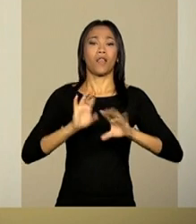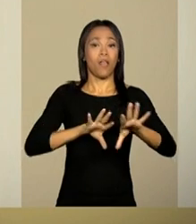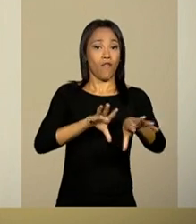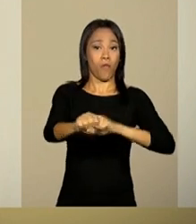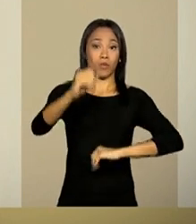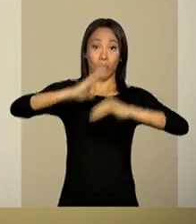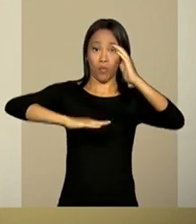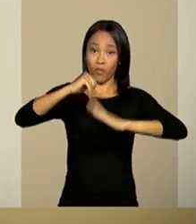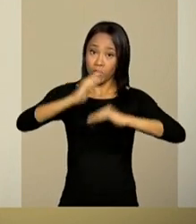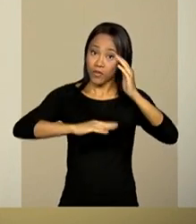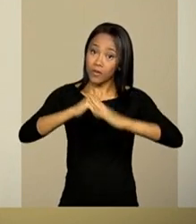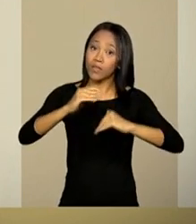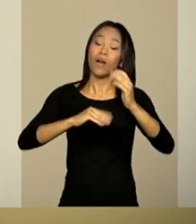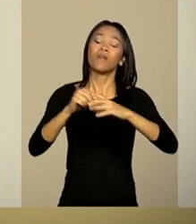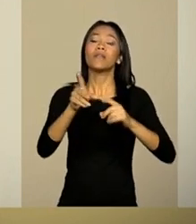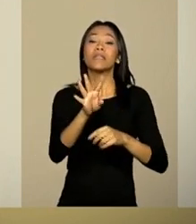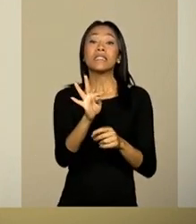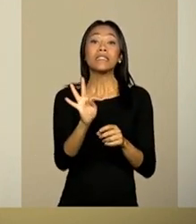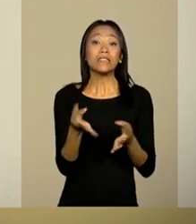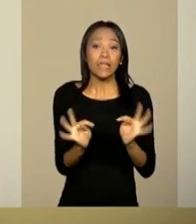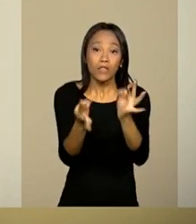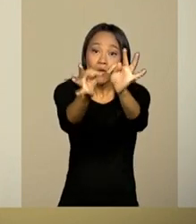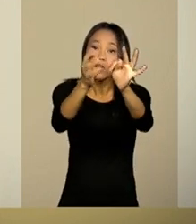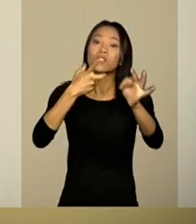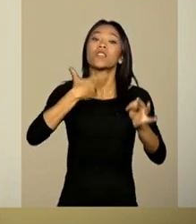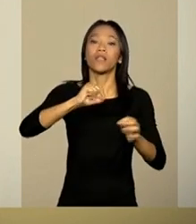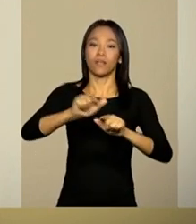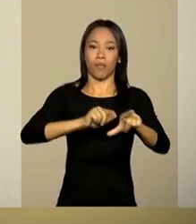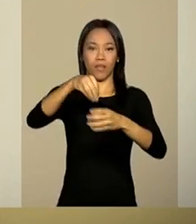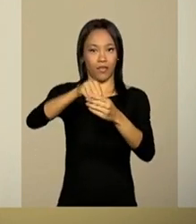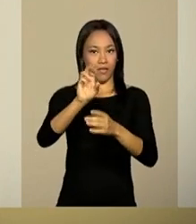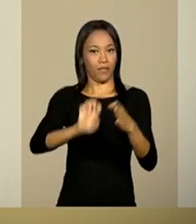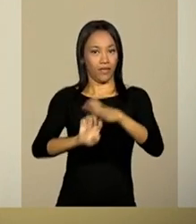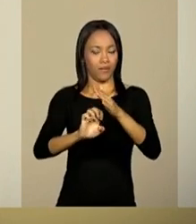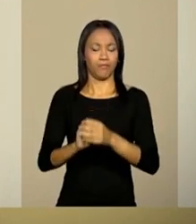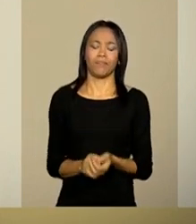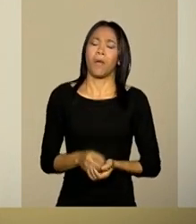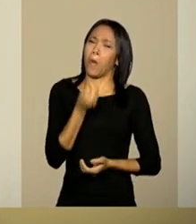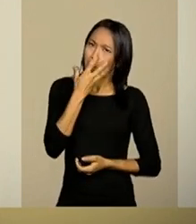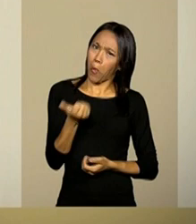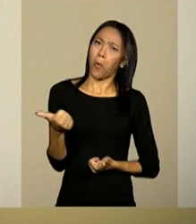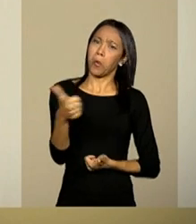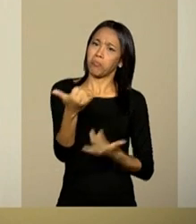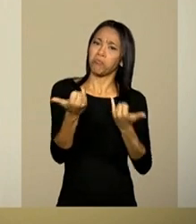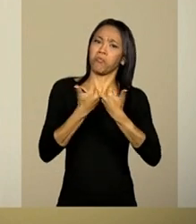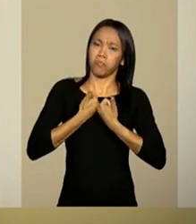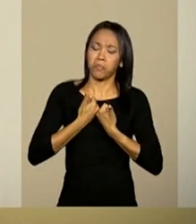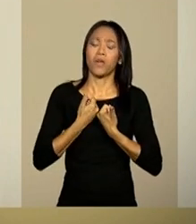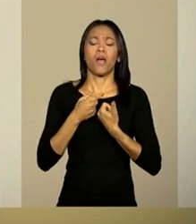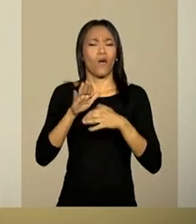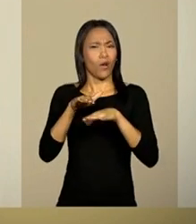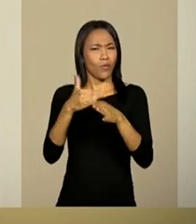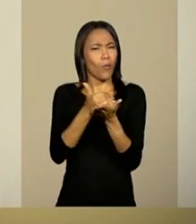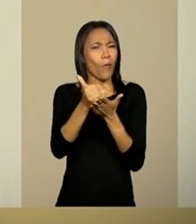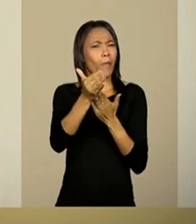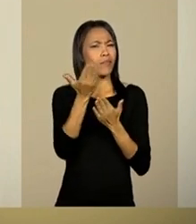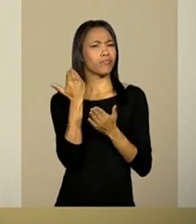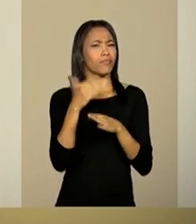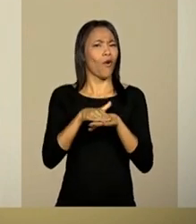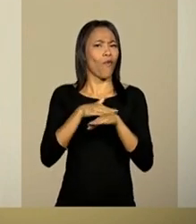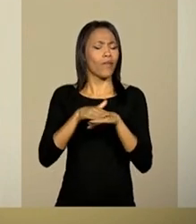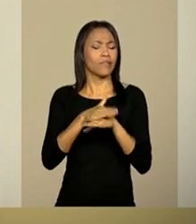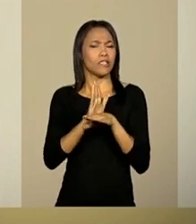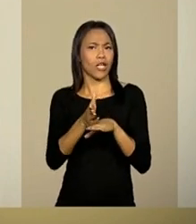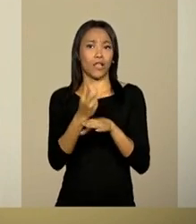tecnológica dos trabalhadores das nossas empresas que novidade boa presidenta agora no começo da nossa conversa a senhora falou que nesses